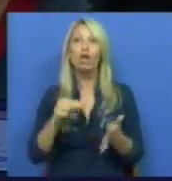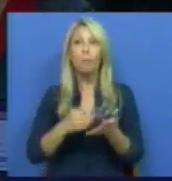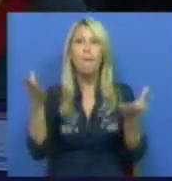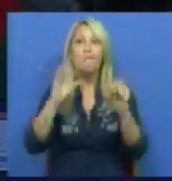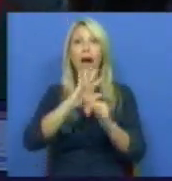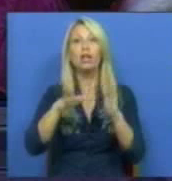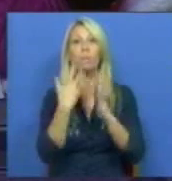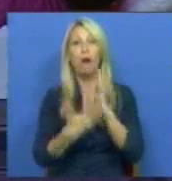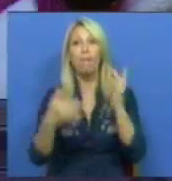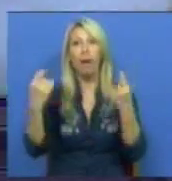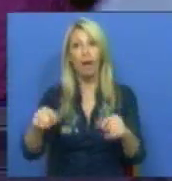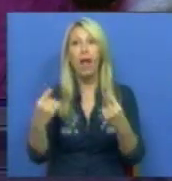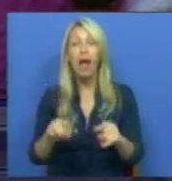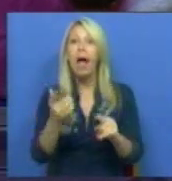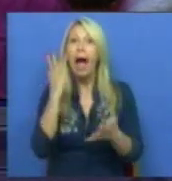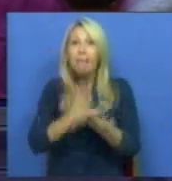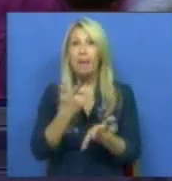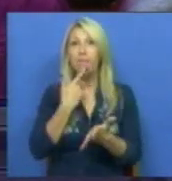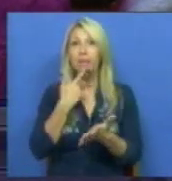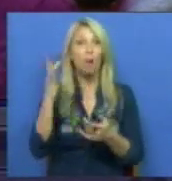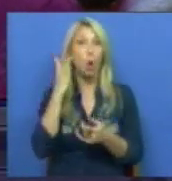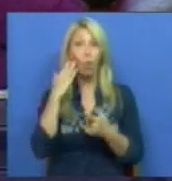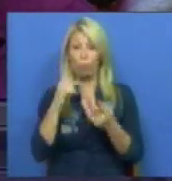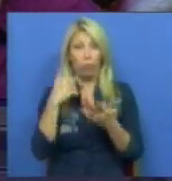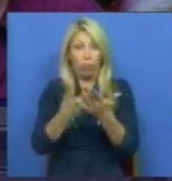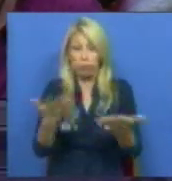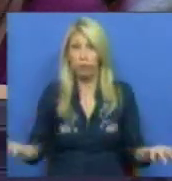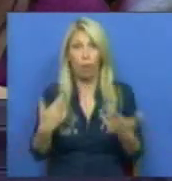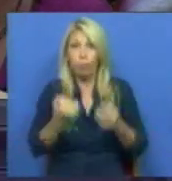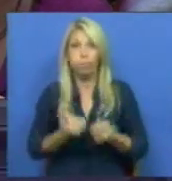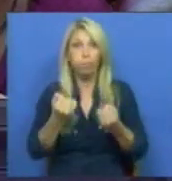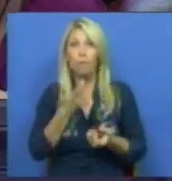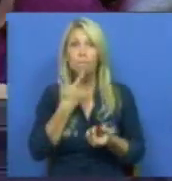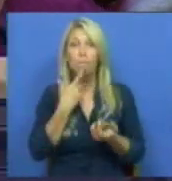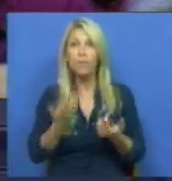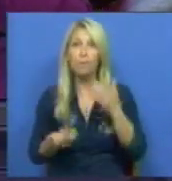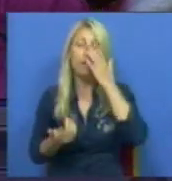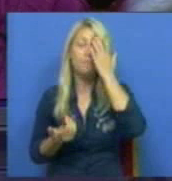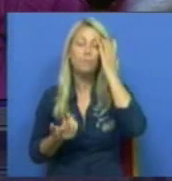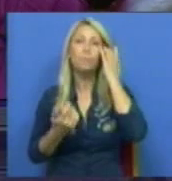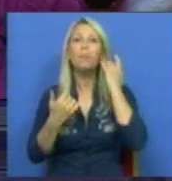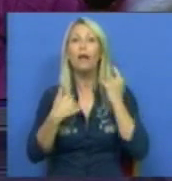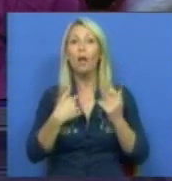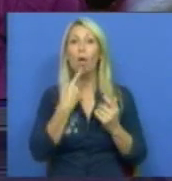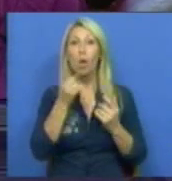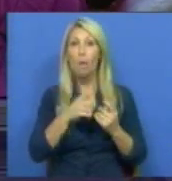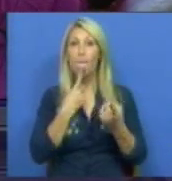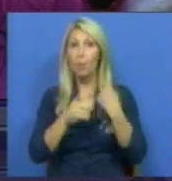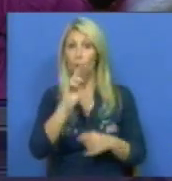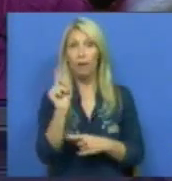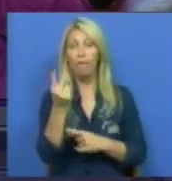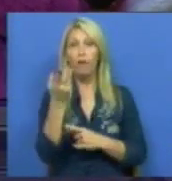mapas que existam para percebermos os números, porque não os conseguimos perceber, eu retomava duas questões que foram